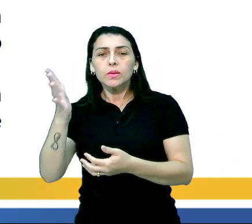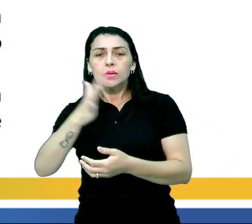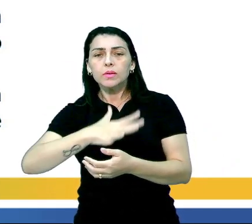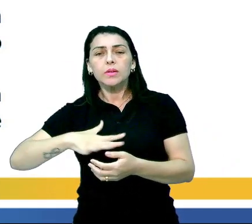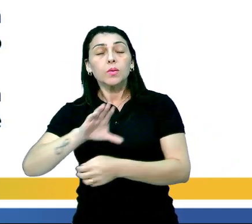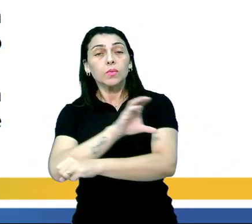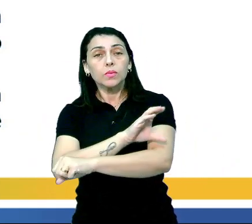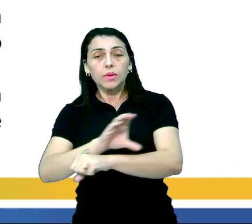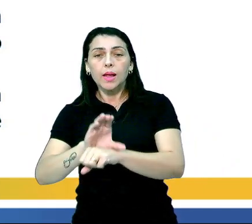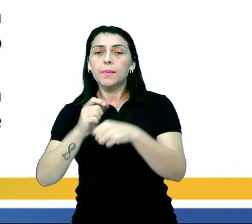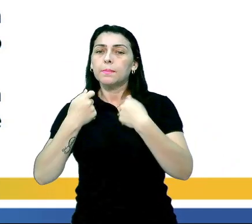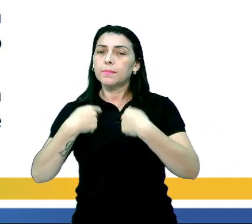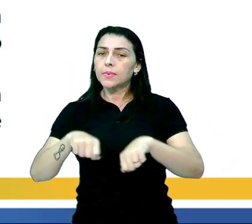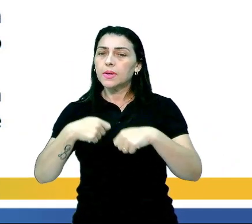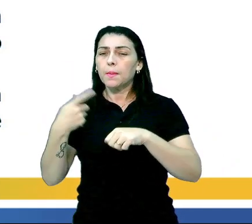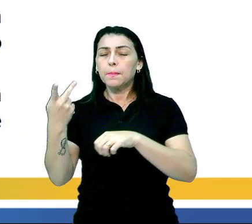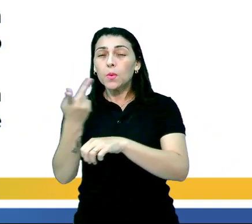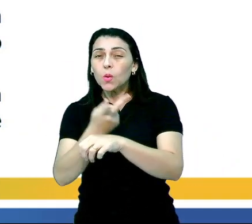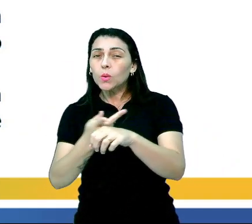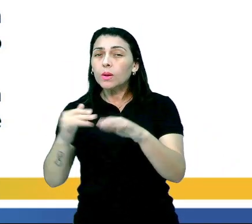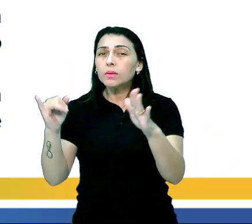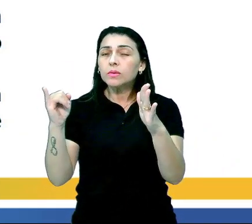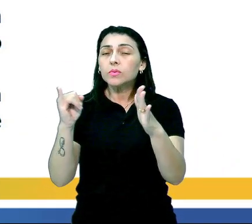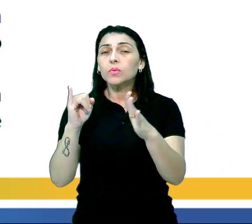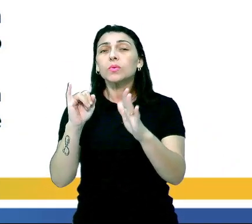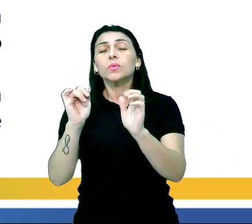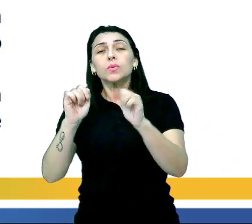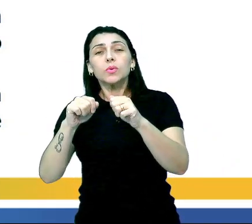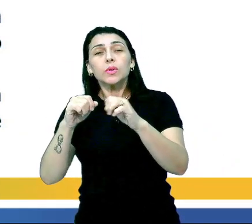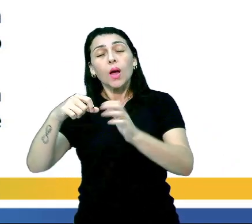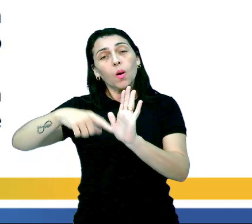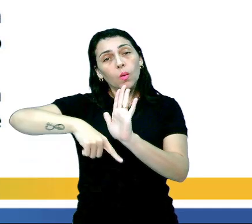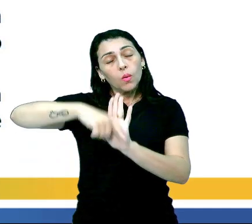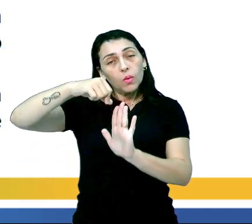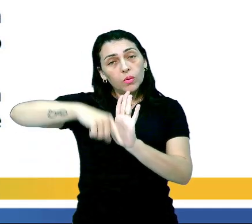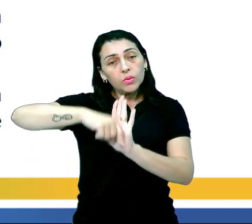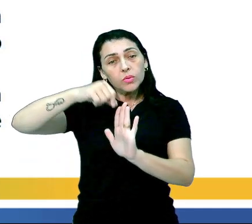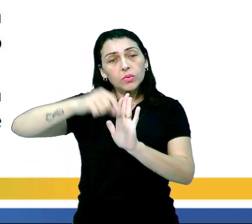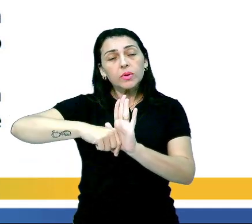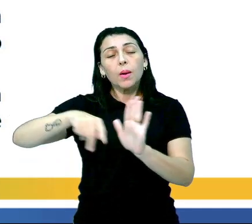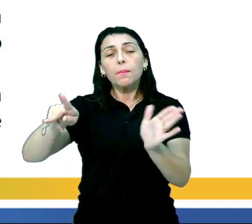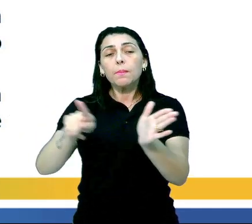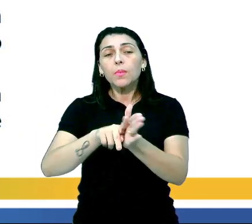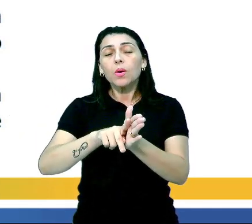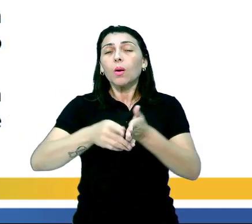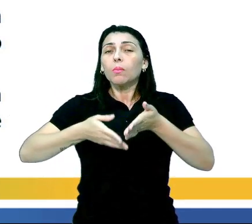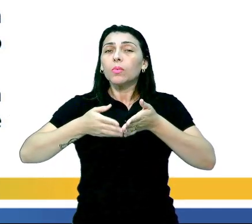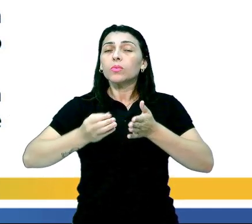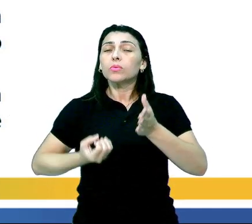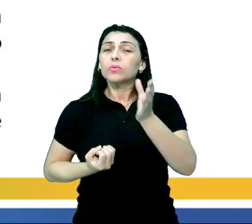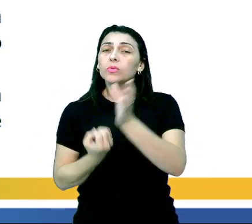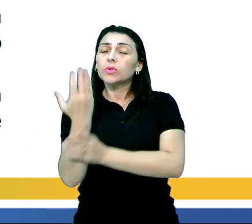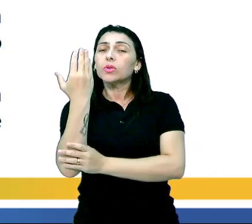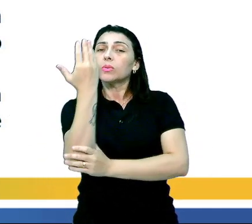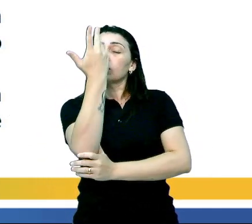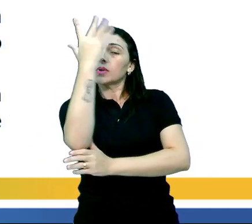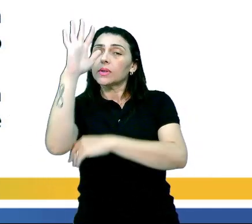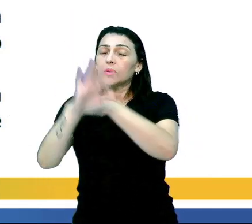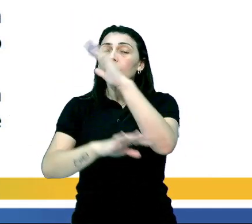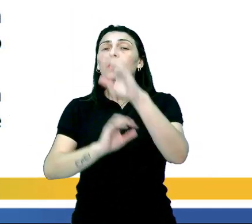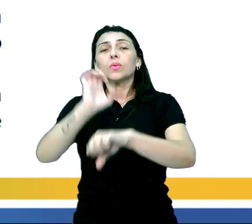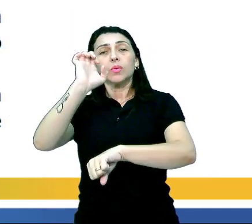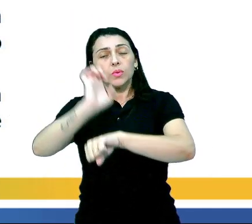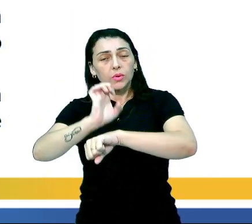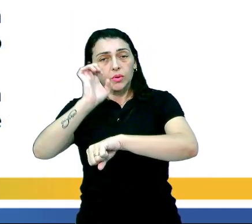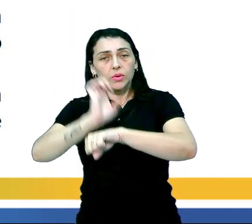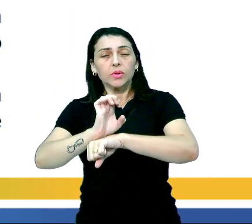fatos sociais e culturais devem ser procuradas na constituição da natureza humana, ou seja, num estado